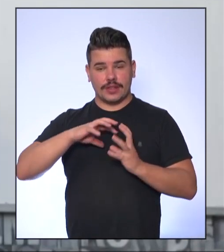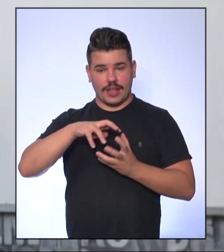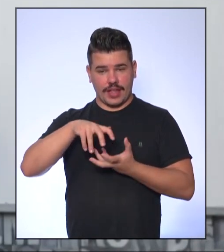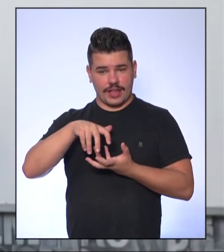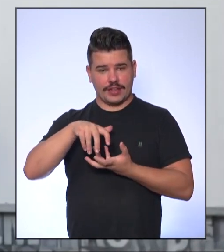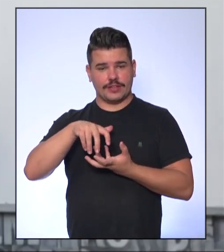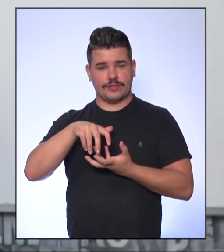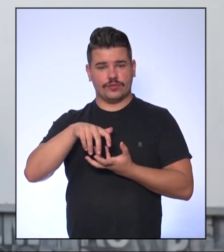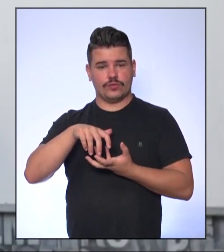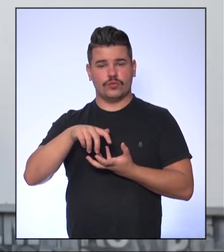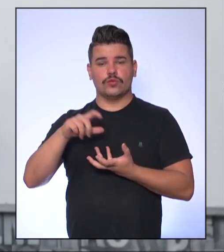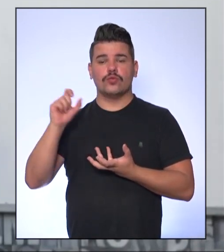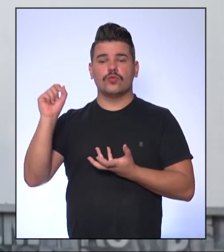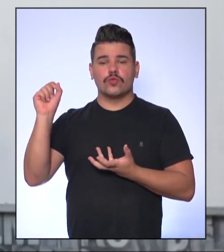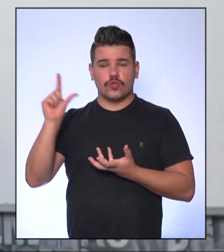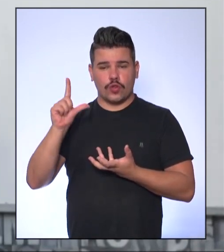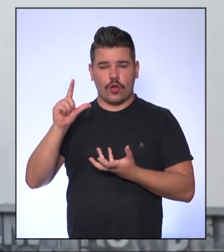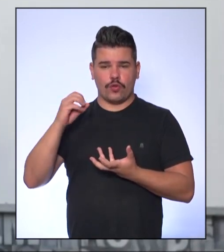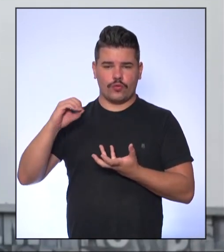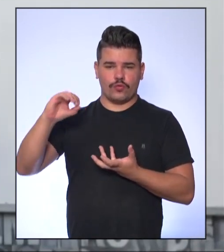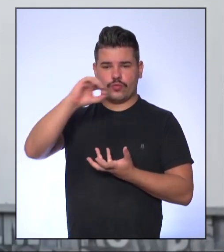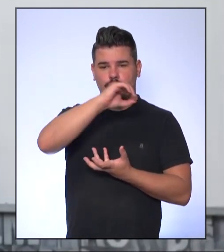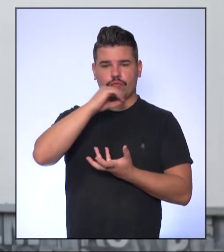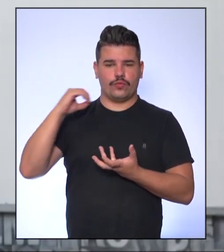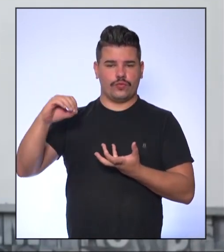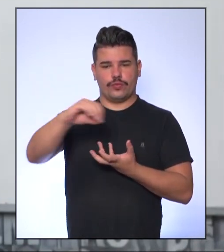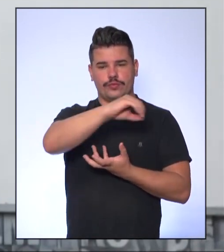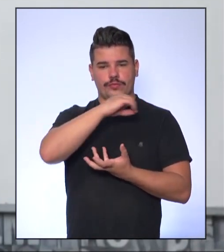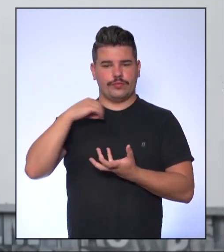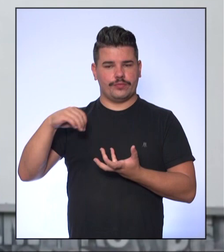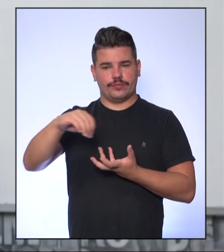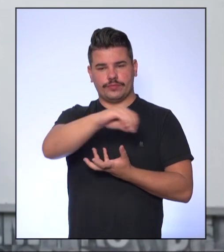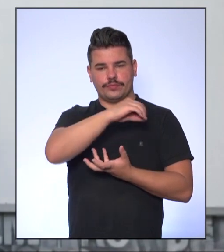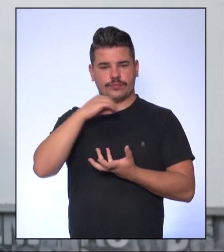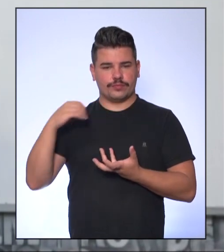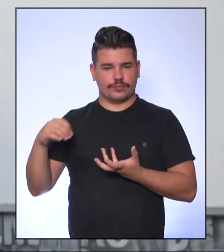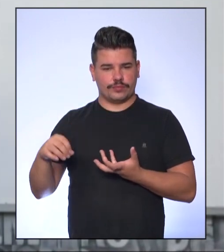o Sol girando ao seu redor.